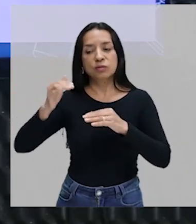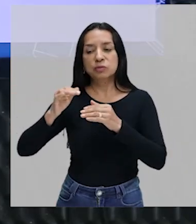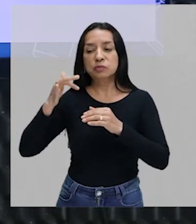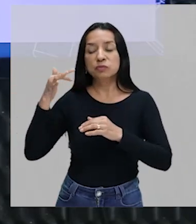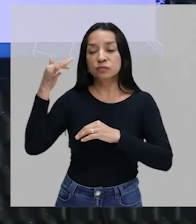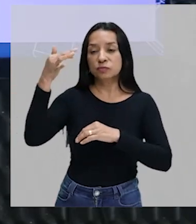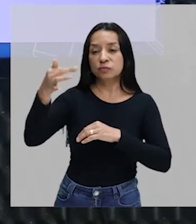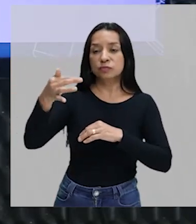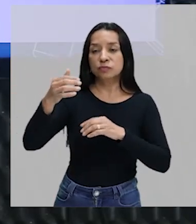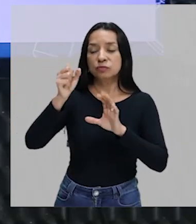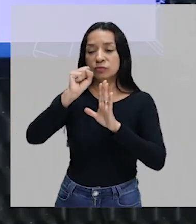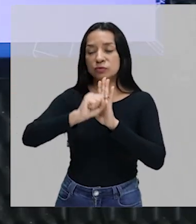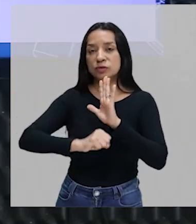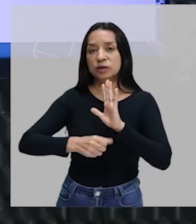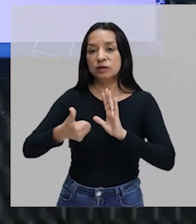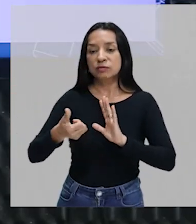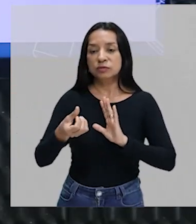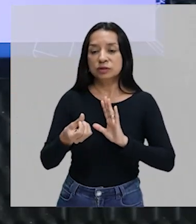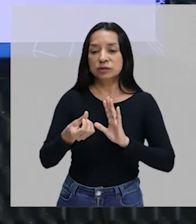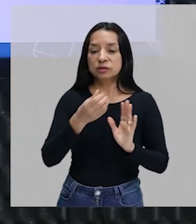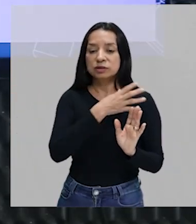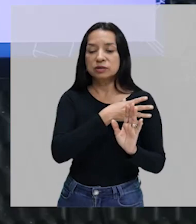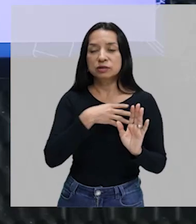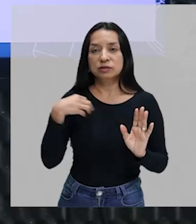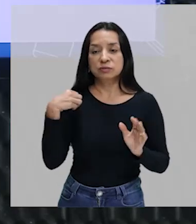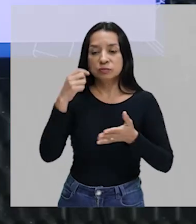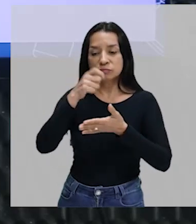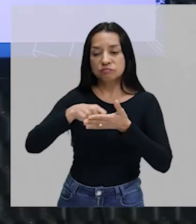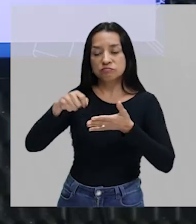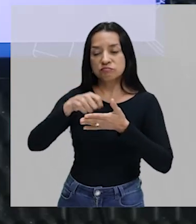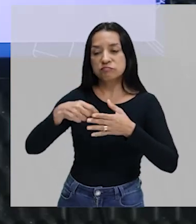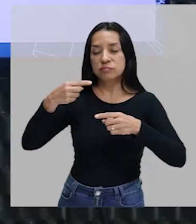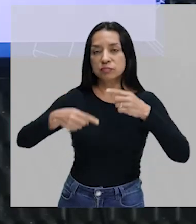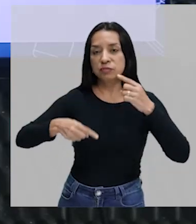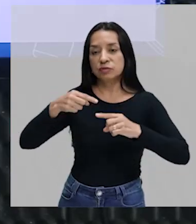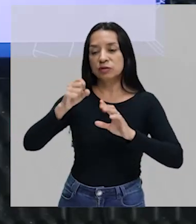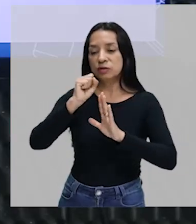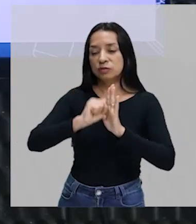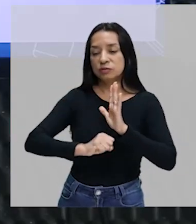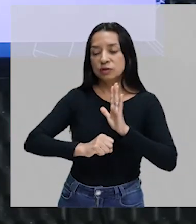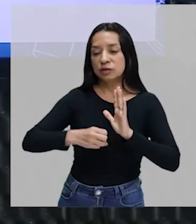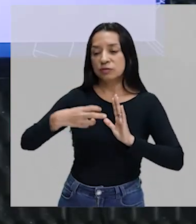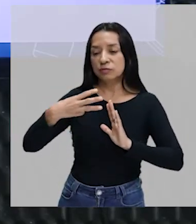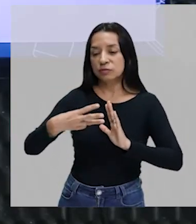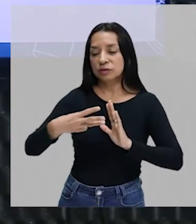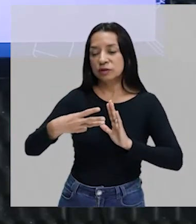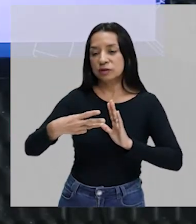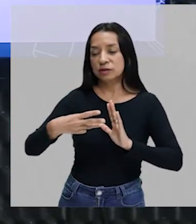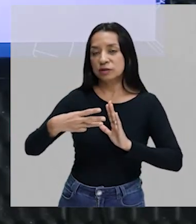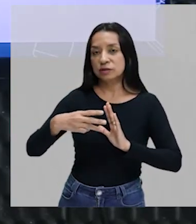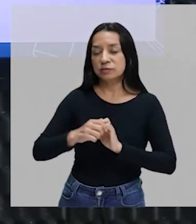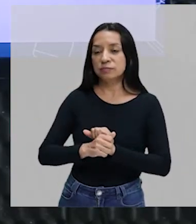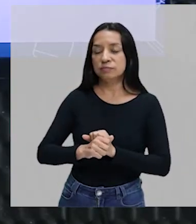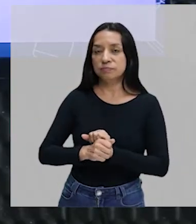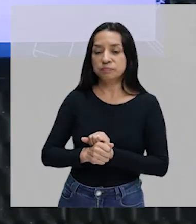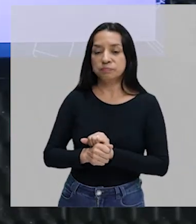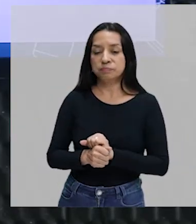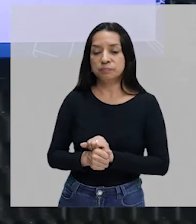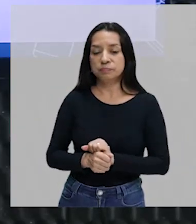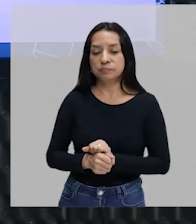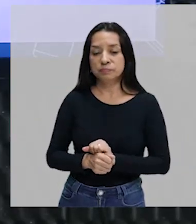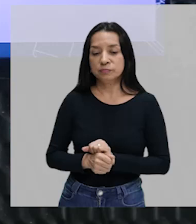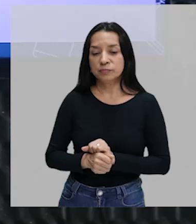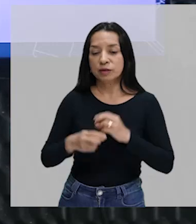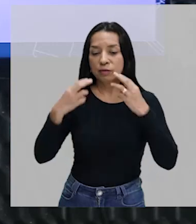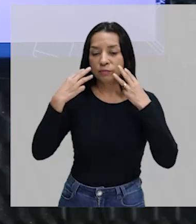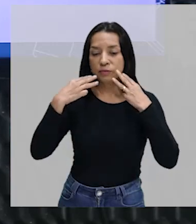XVI. Aristóteles escreveu a Política no século III a.C. E Maquiavel escreve a sua